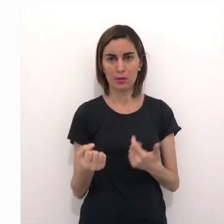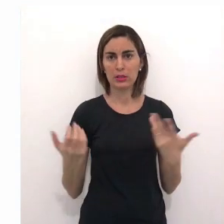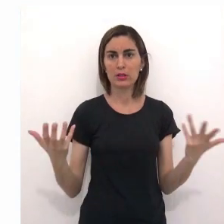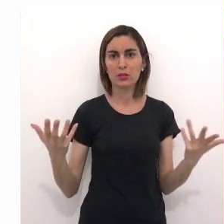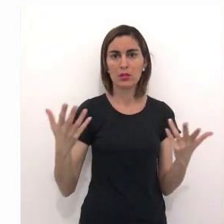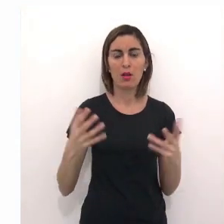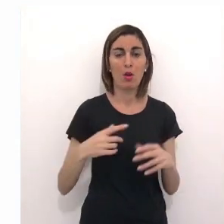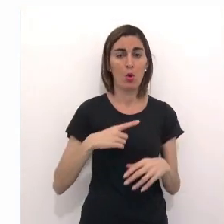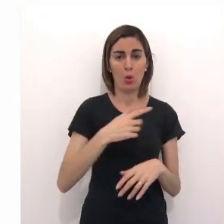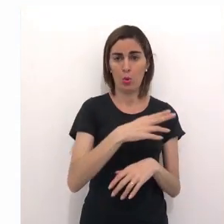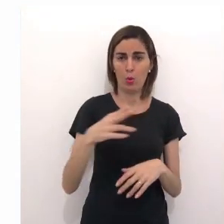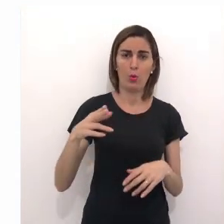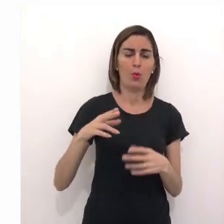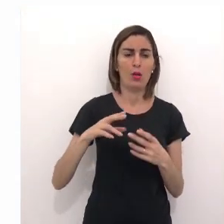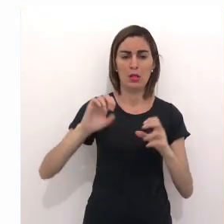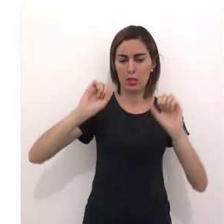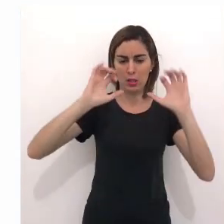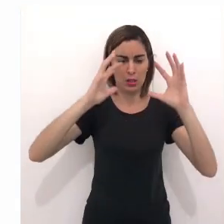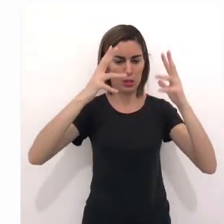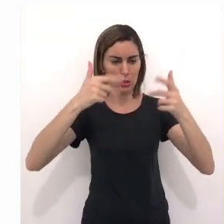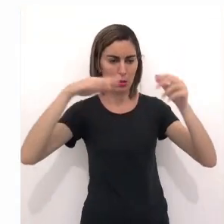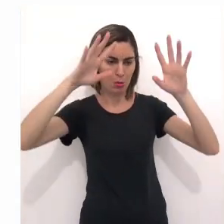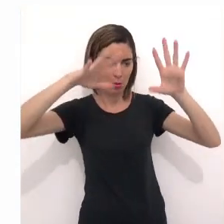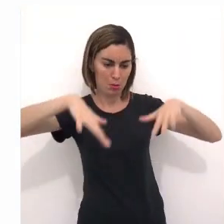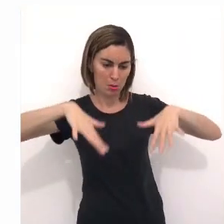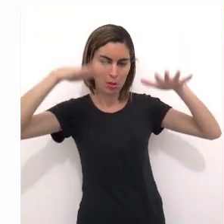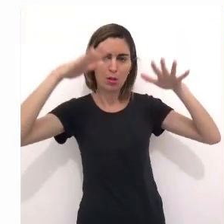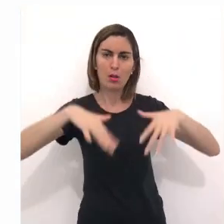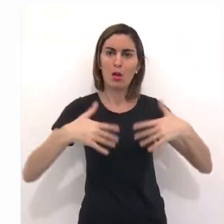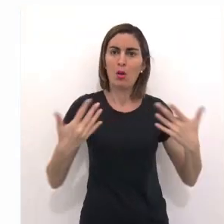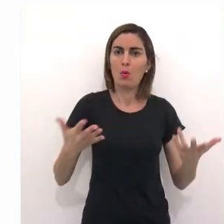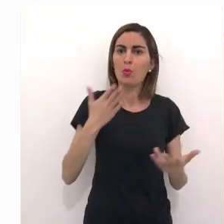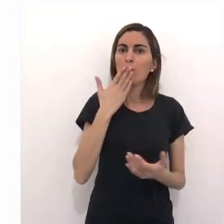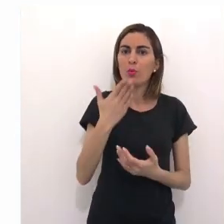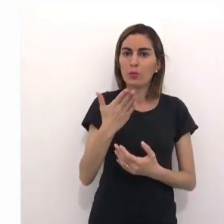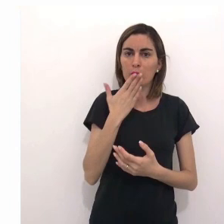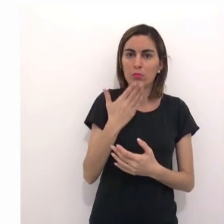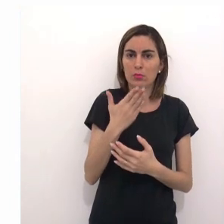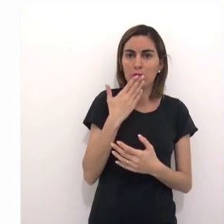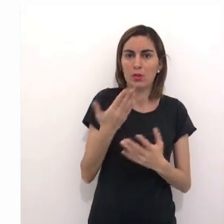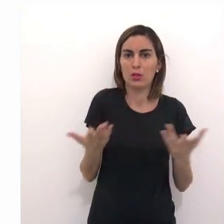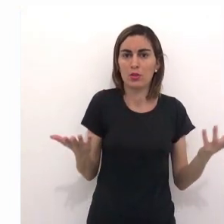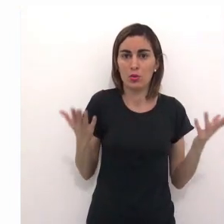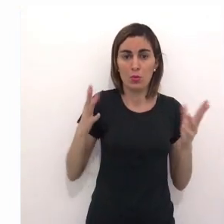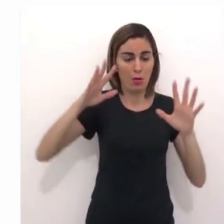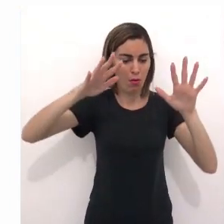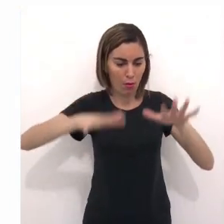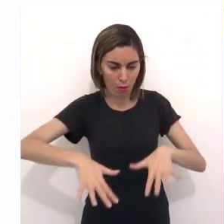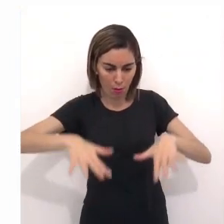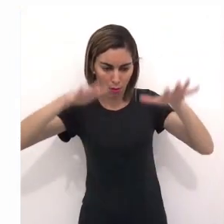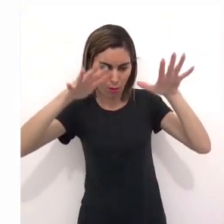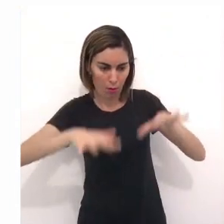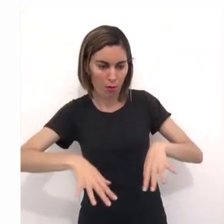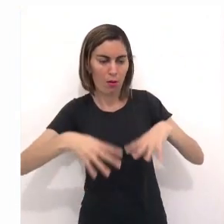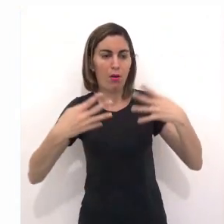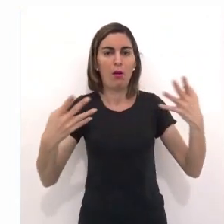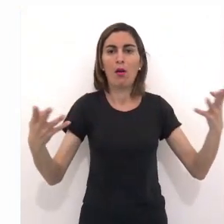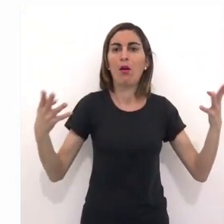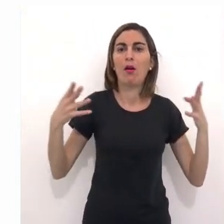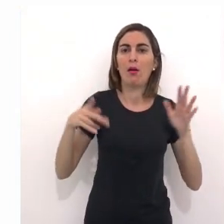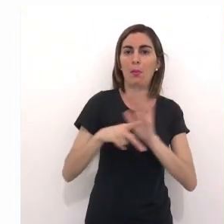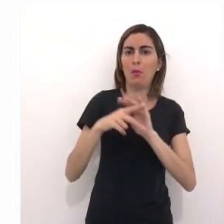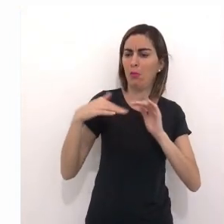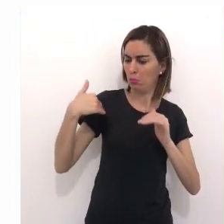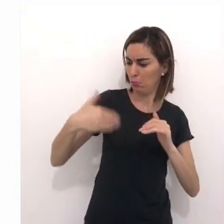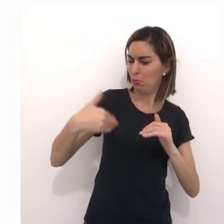denominado santidade. Para os índios, esta santidade era a